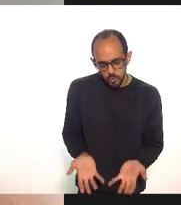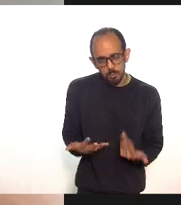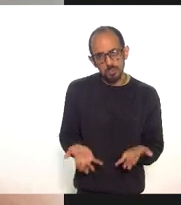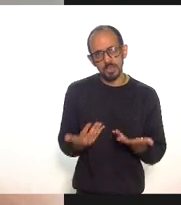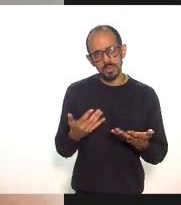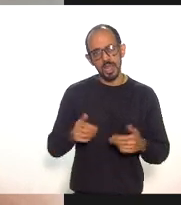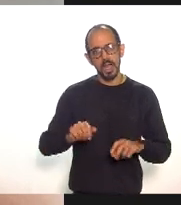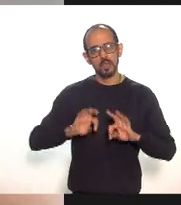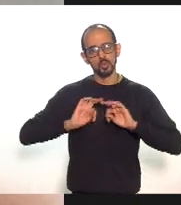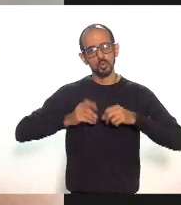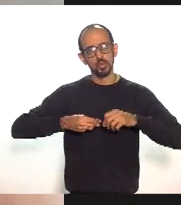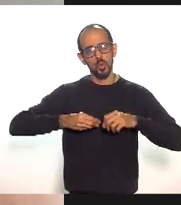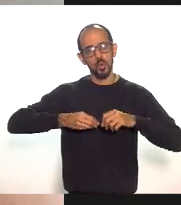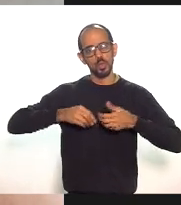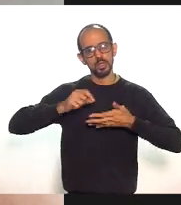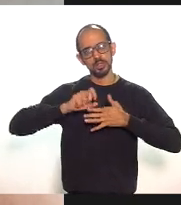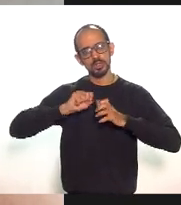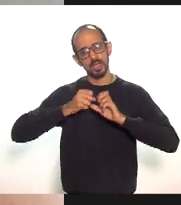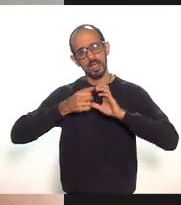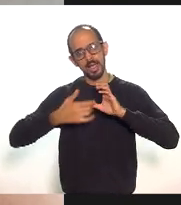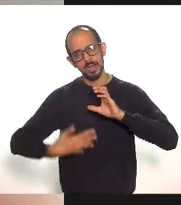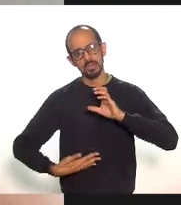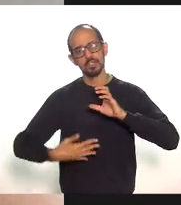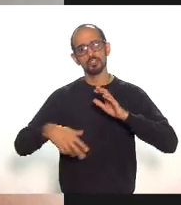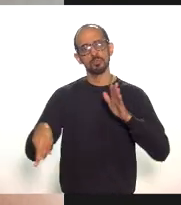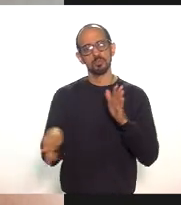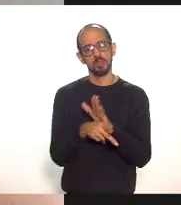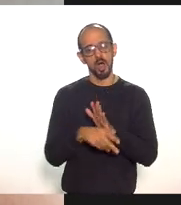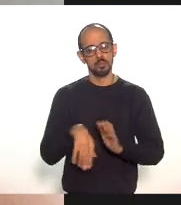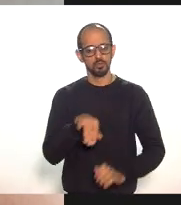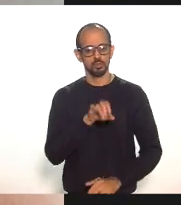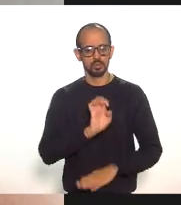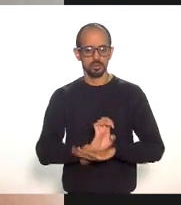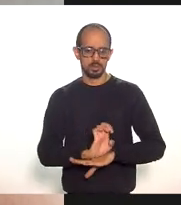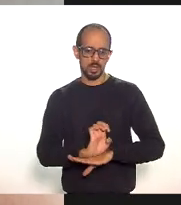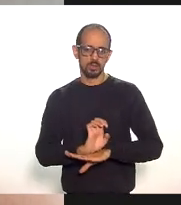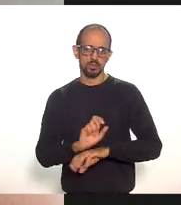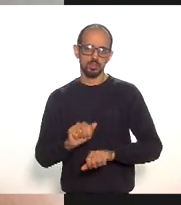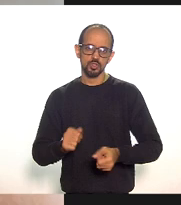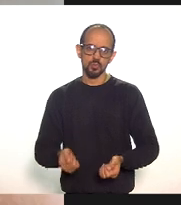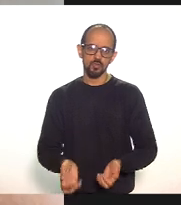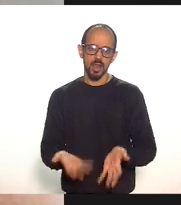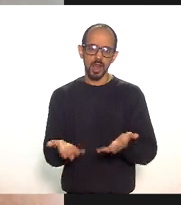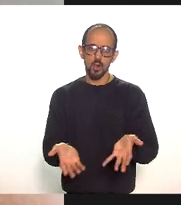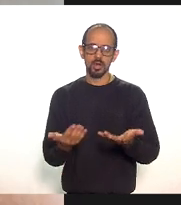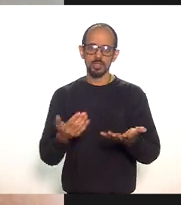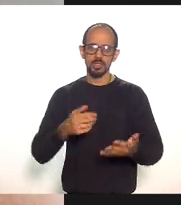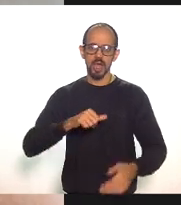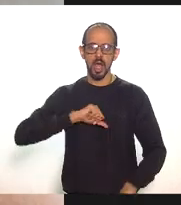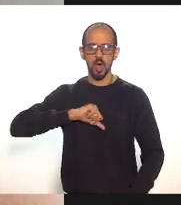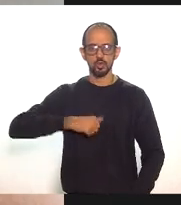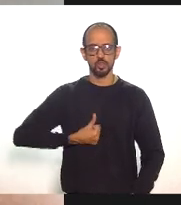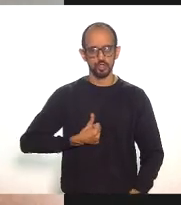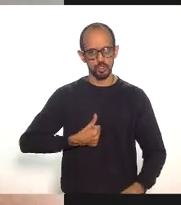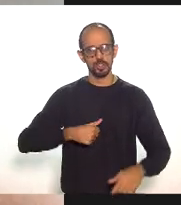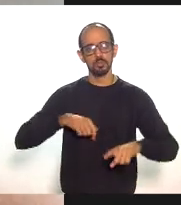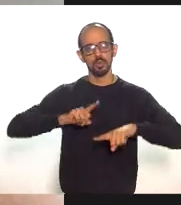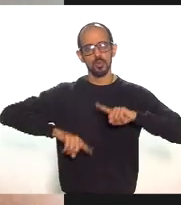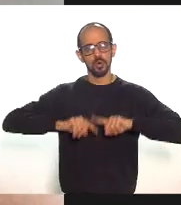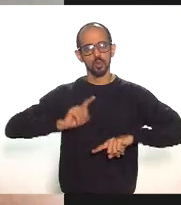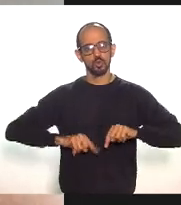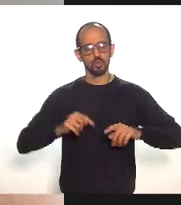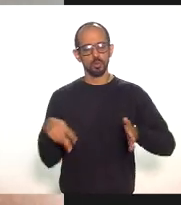nosso Estado, as riquezas do nosso Estado. Isso valoriza a nossa autoestima, isso valoriza o nosso produto. Nós